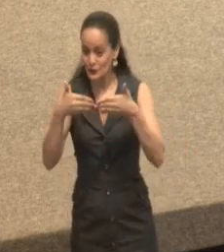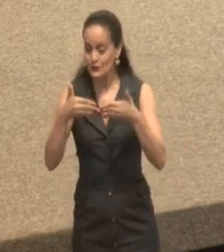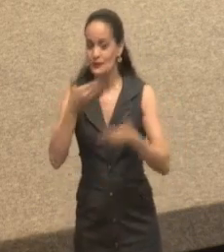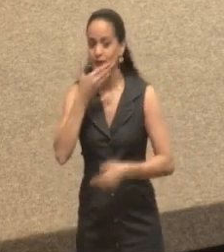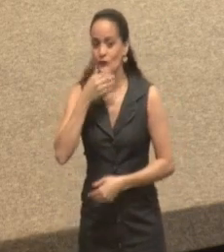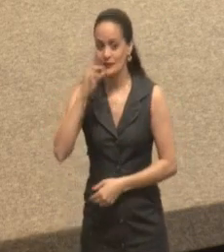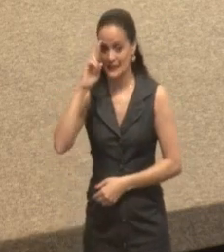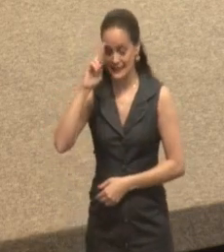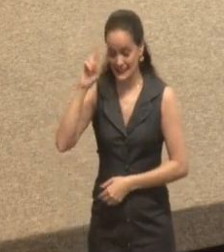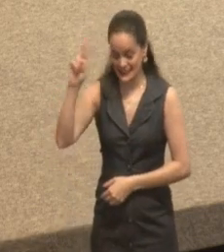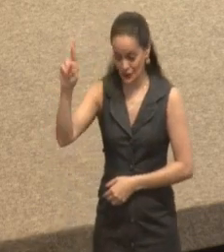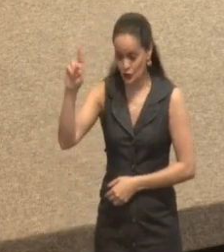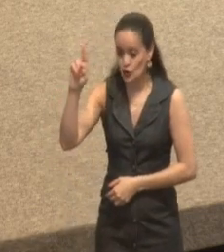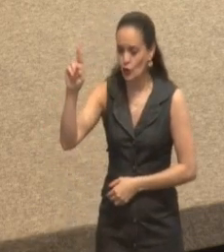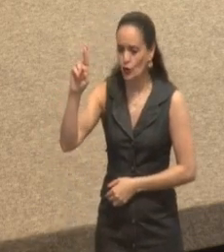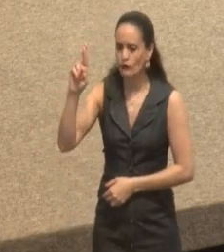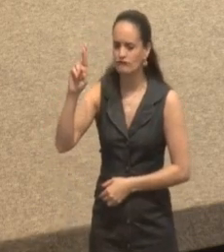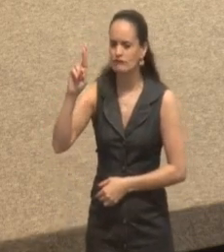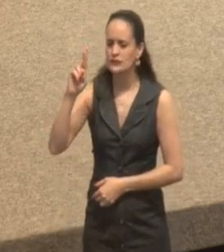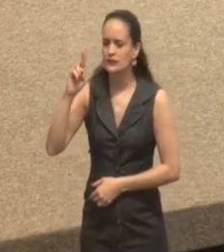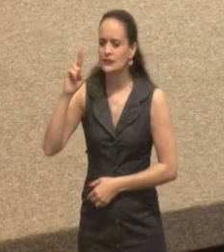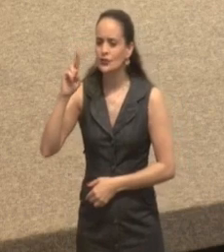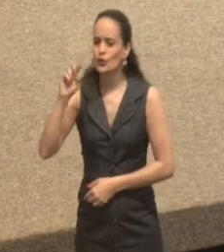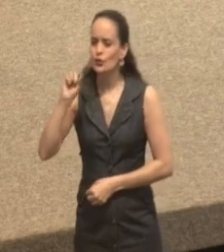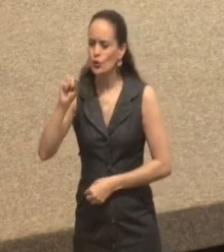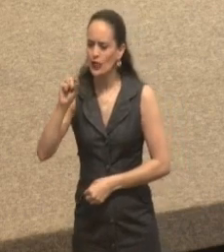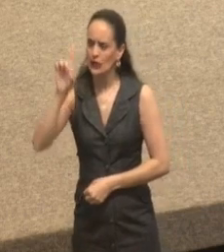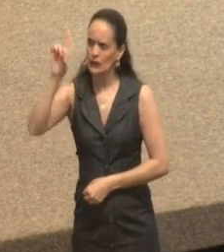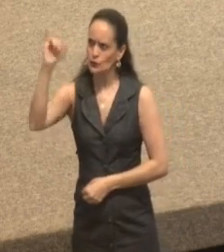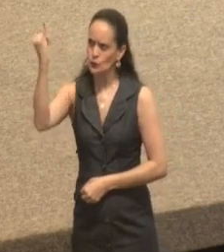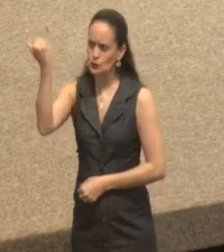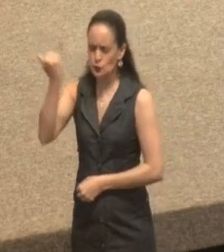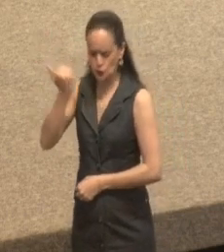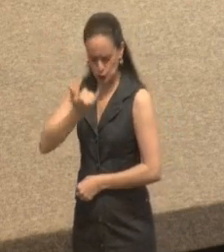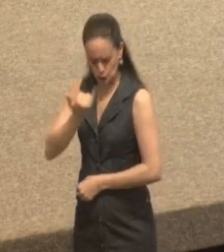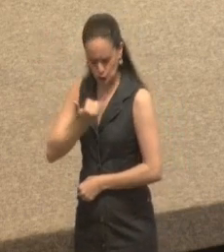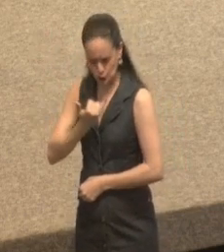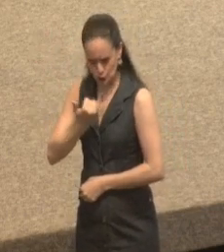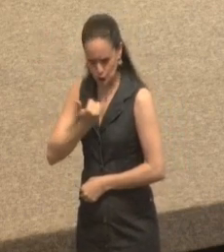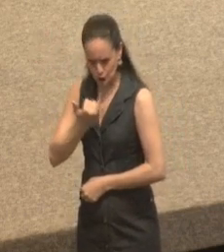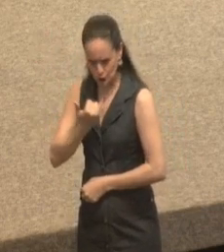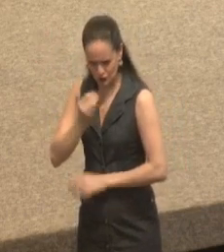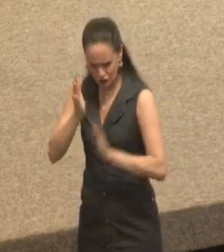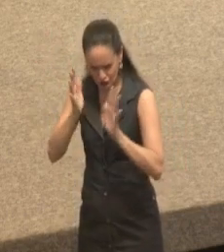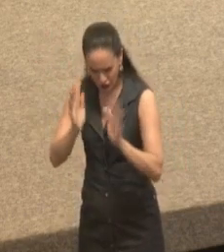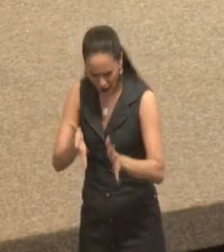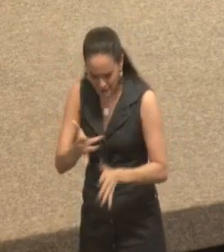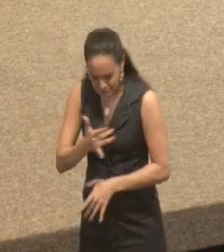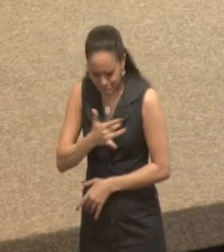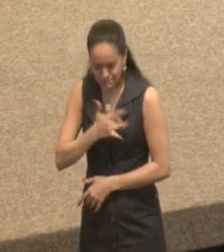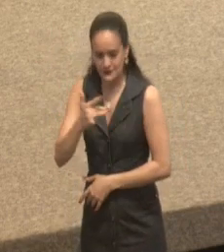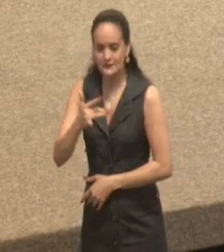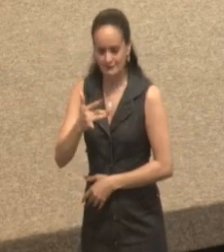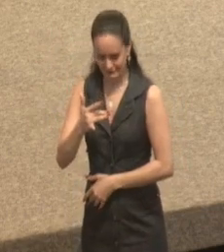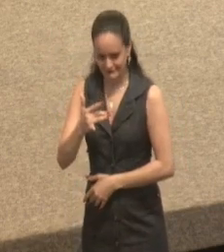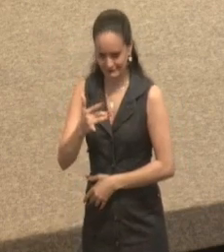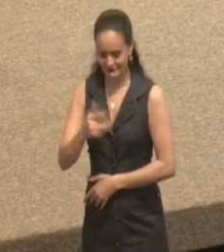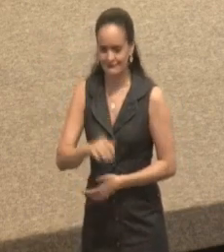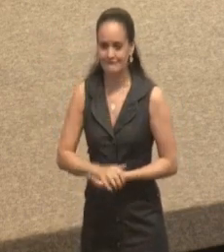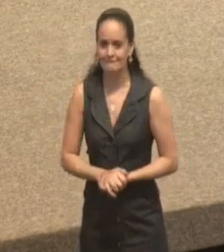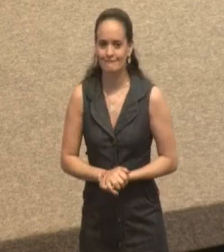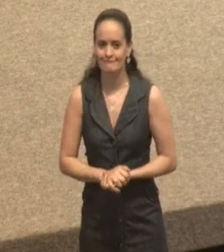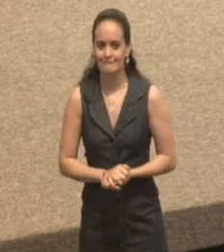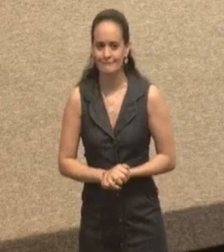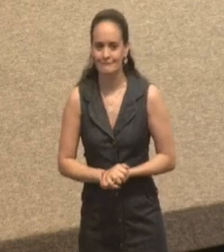Senhor, que moveu o coração do irmão durante toda essa campanha, diante de tantas realidades que vimos aqui,